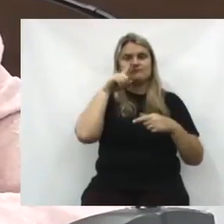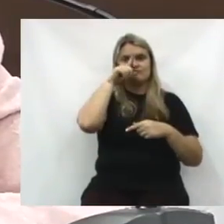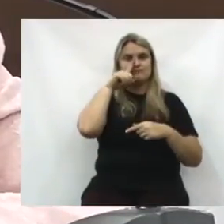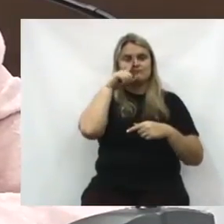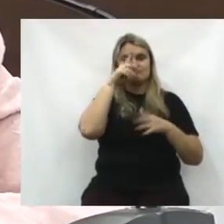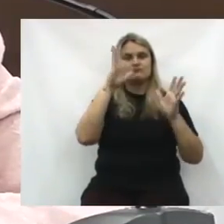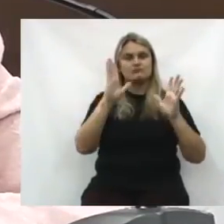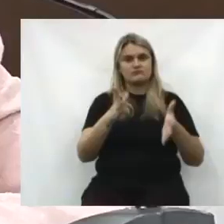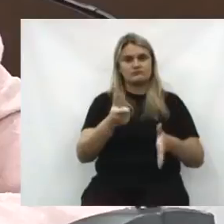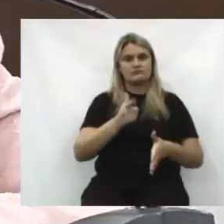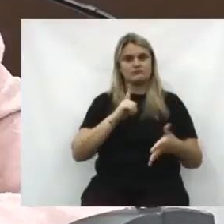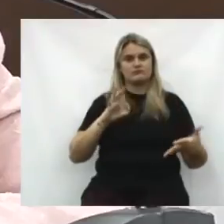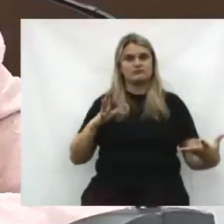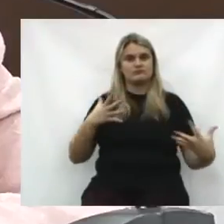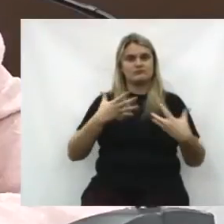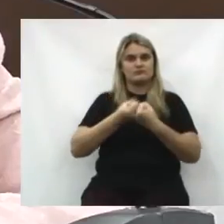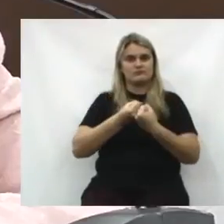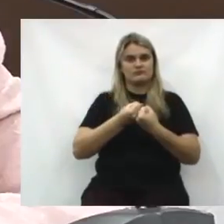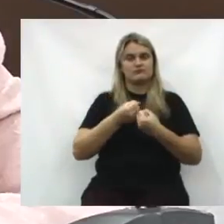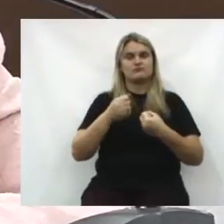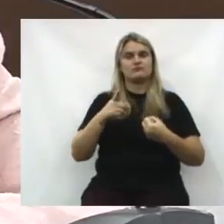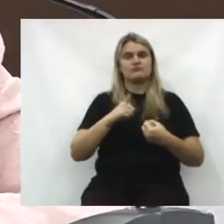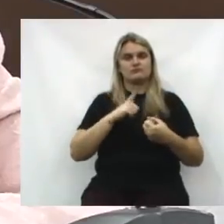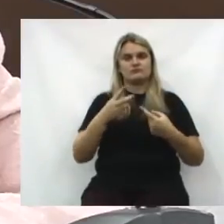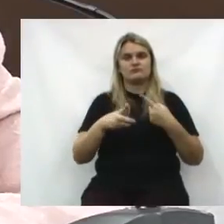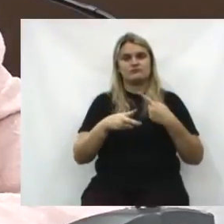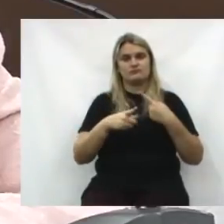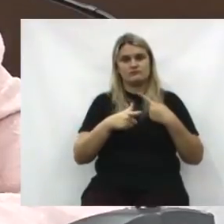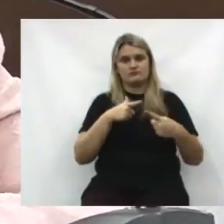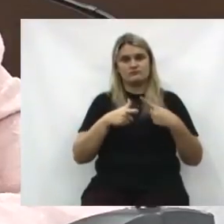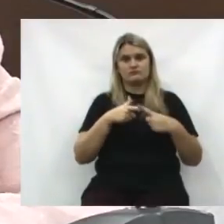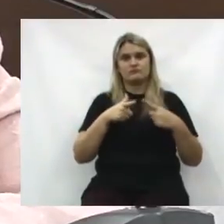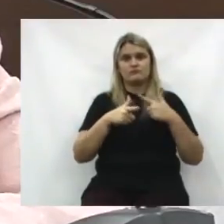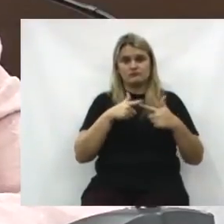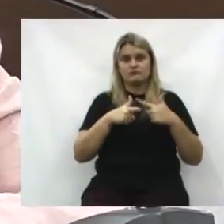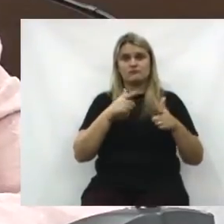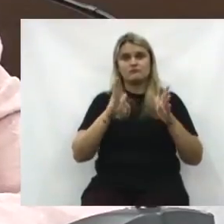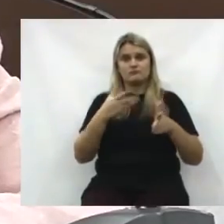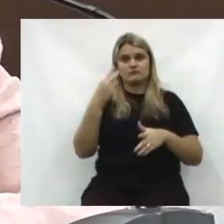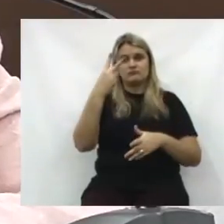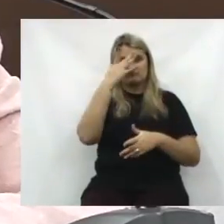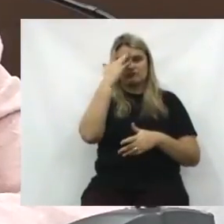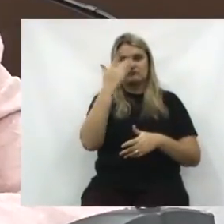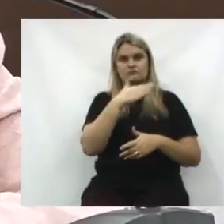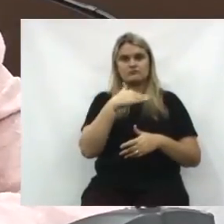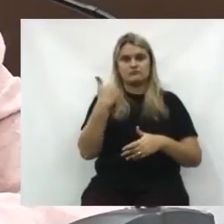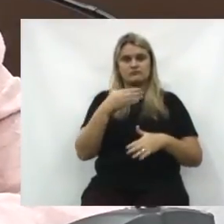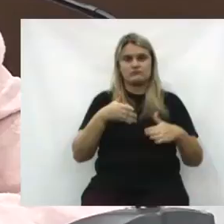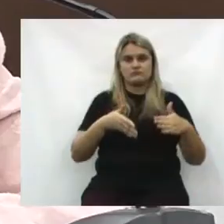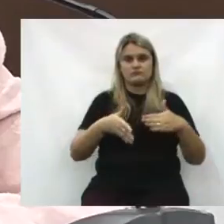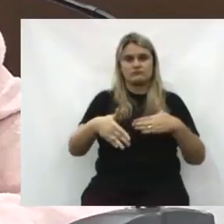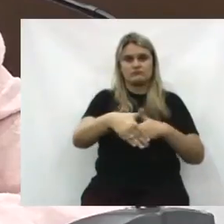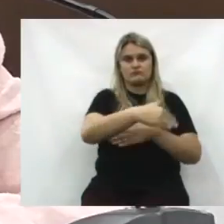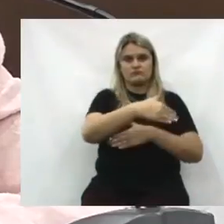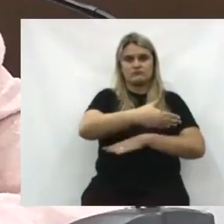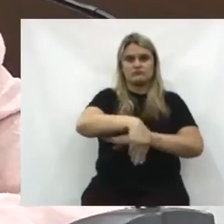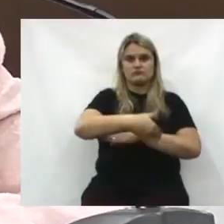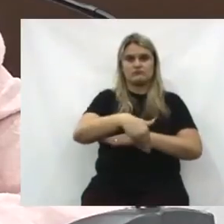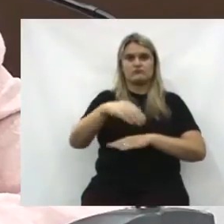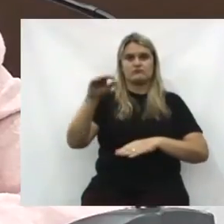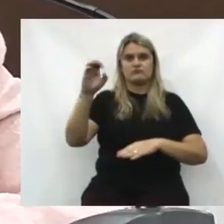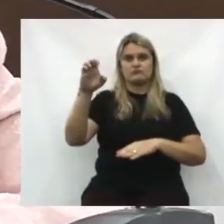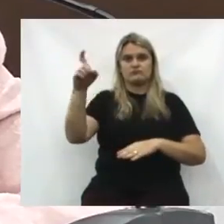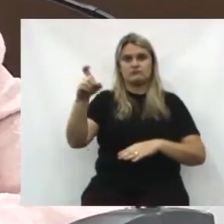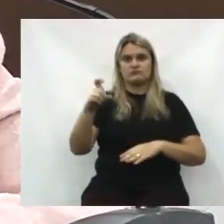alta velocidade, o que já ocasionou acidentes com 2 óbitos, e no cruzamento das